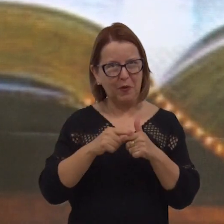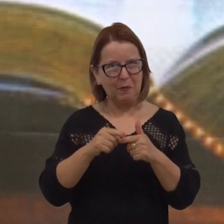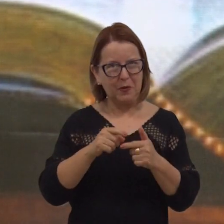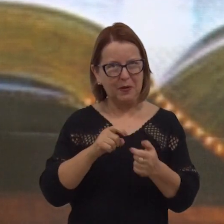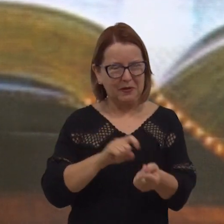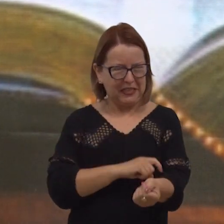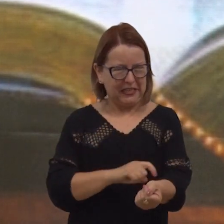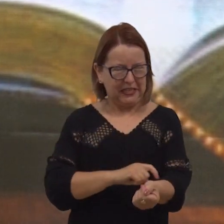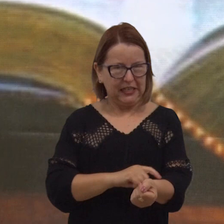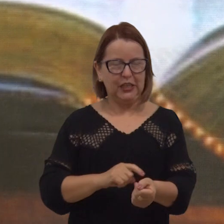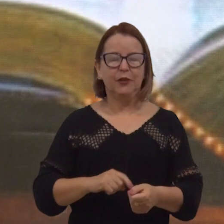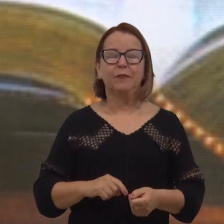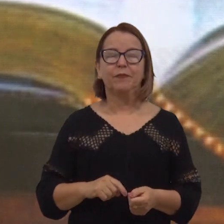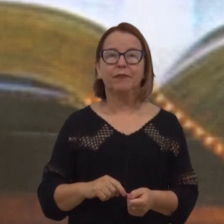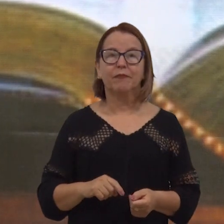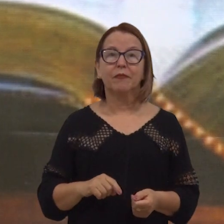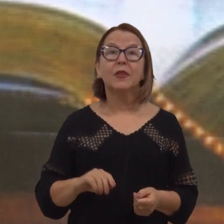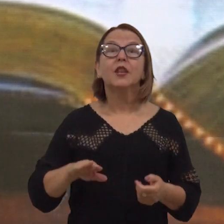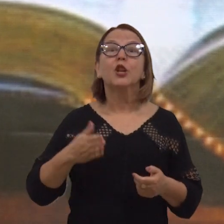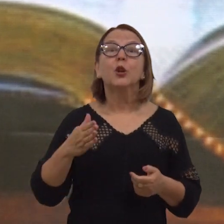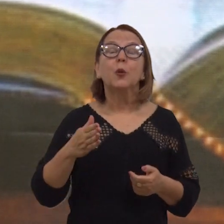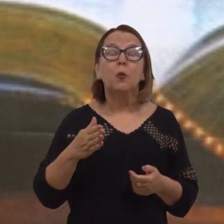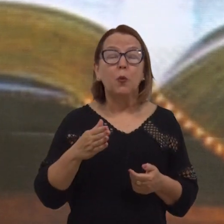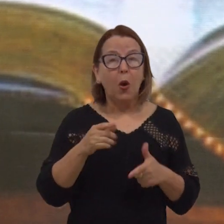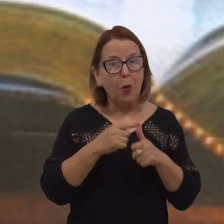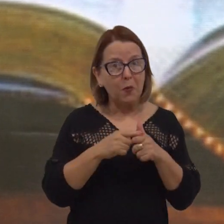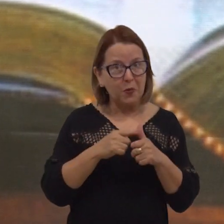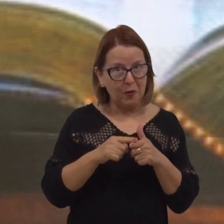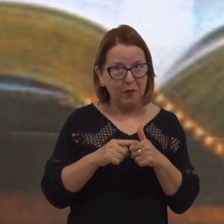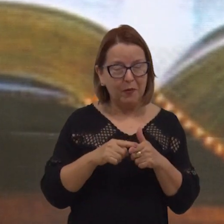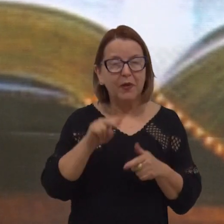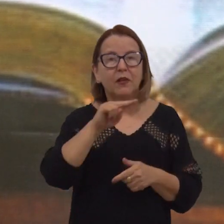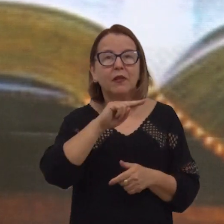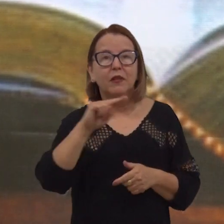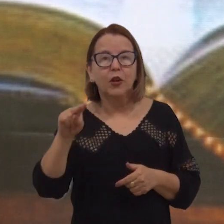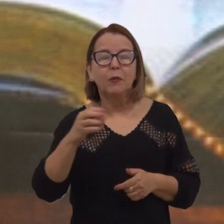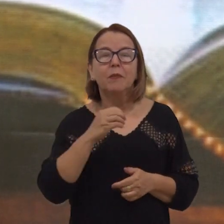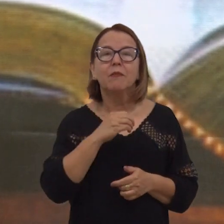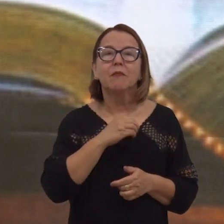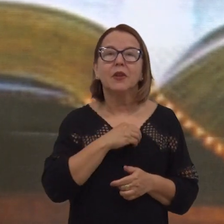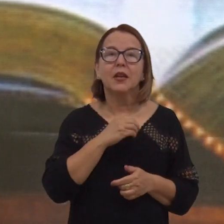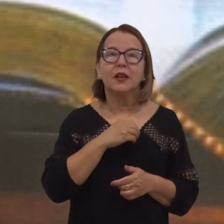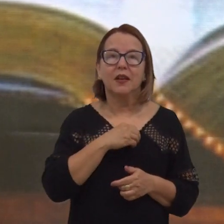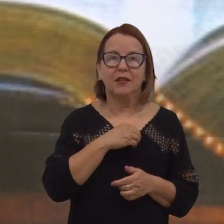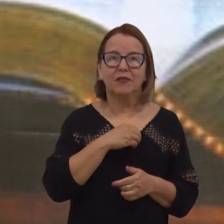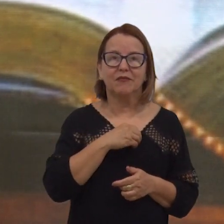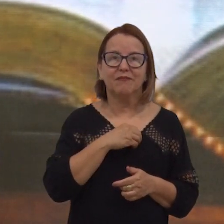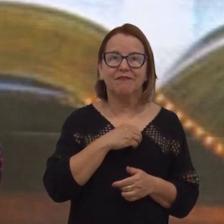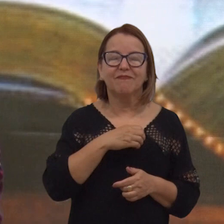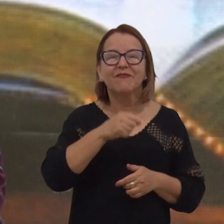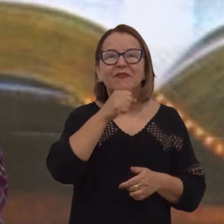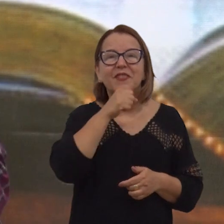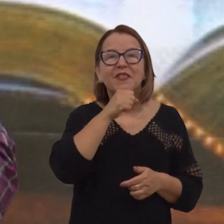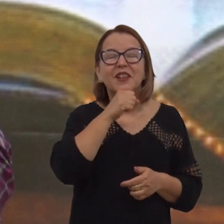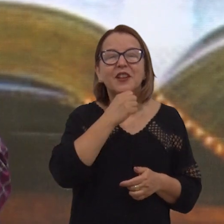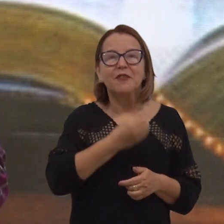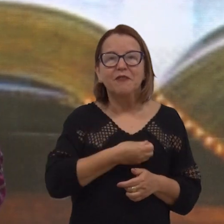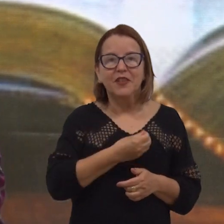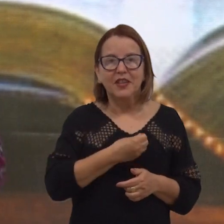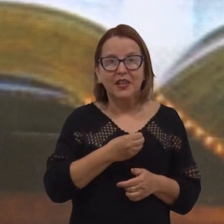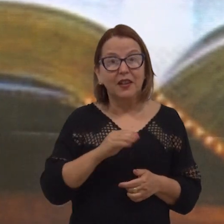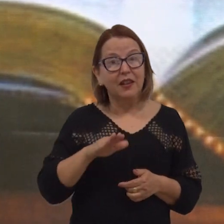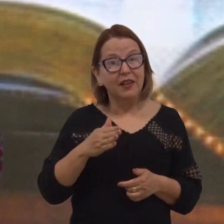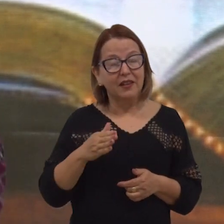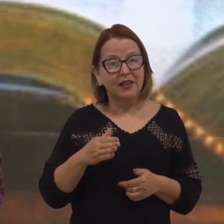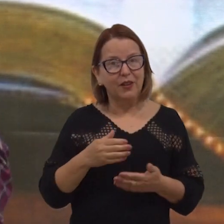problema, o problema das pessoas chama-se pecado, chama-se velho homem. E ali nós pudemos, o meu